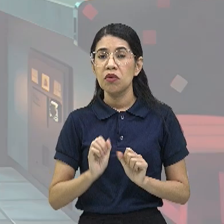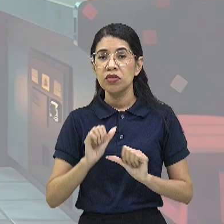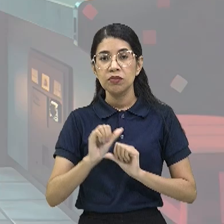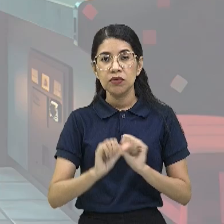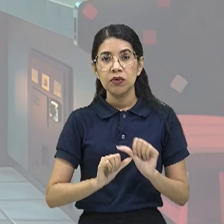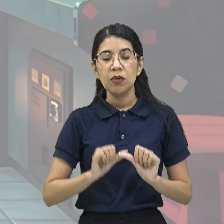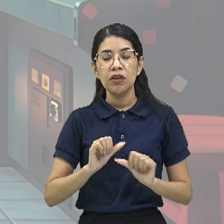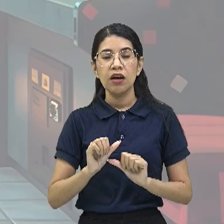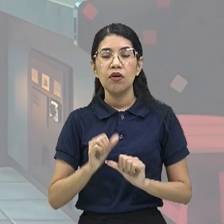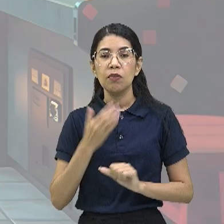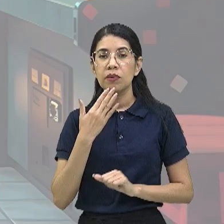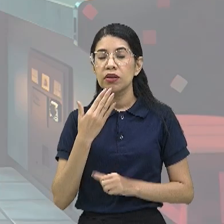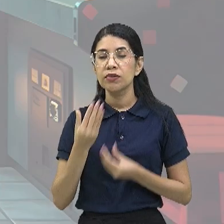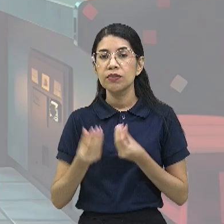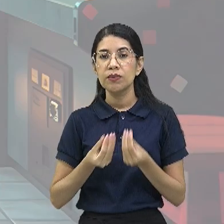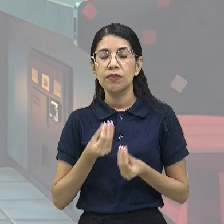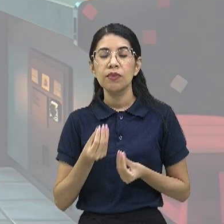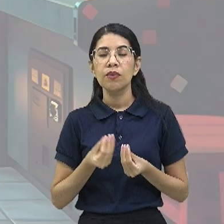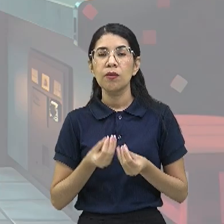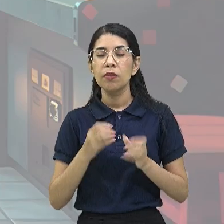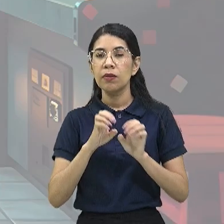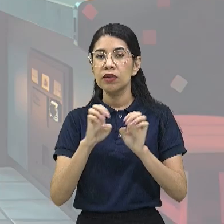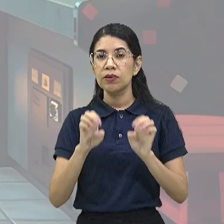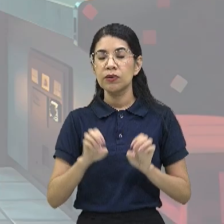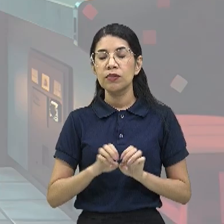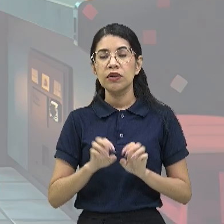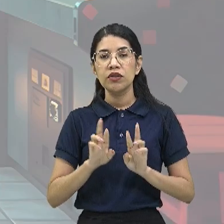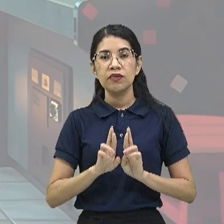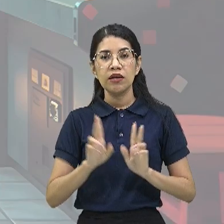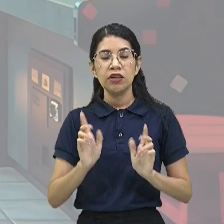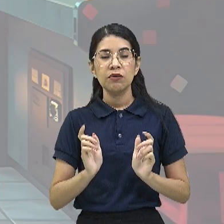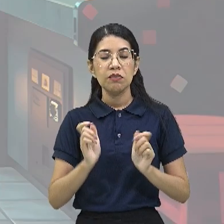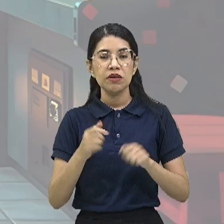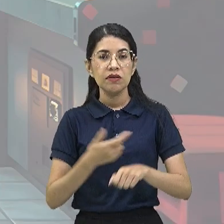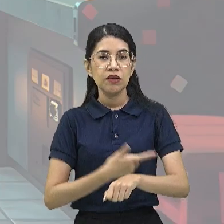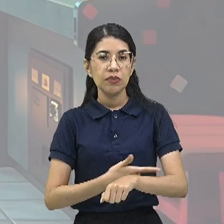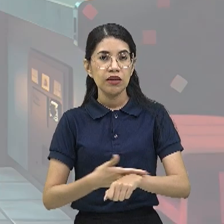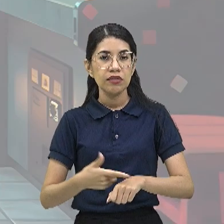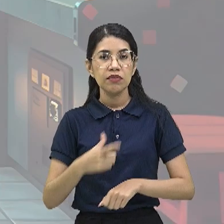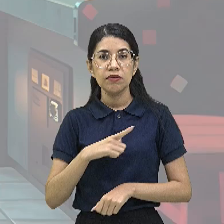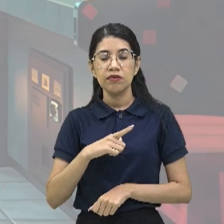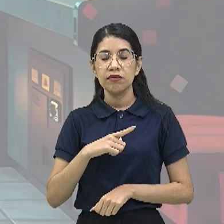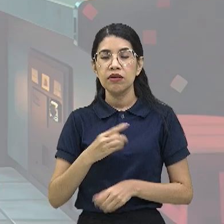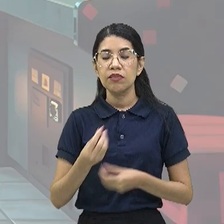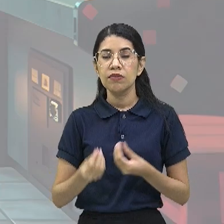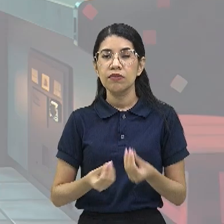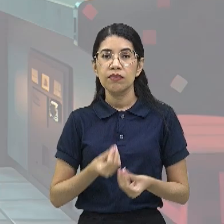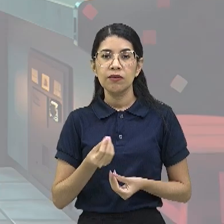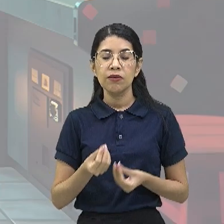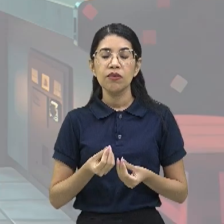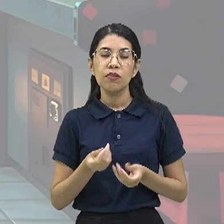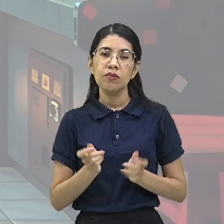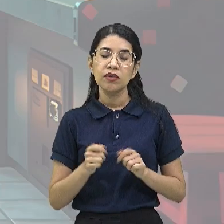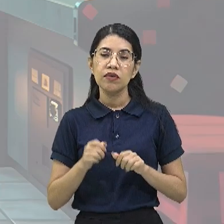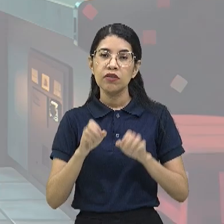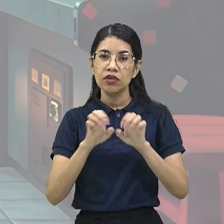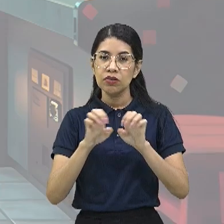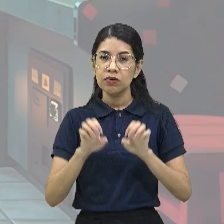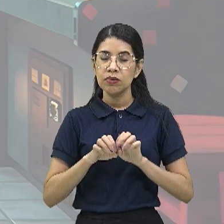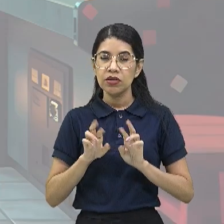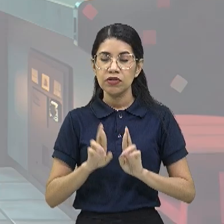mesmo pedido de forma mais educada, mais gentil. Vamos ver como é que eu posso falar